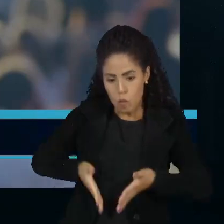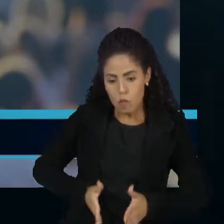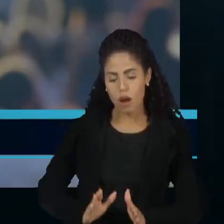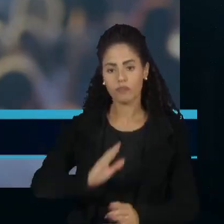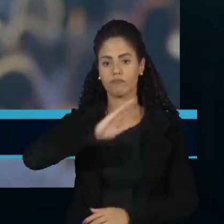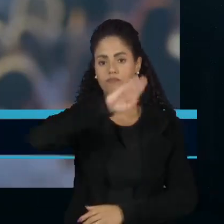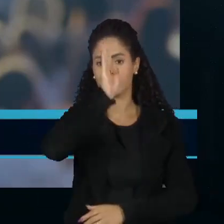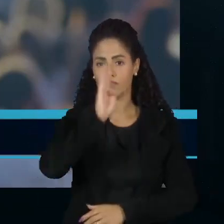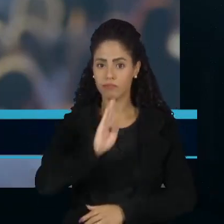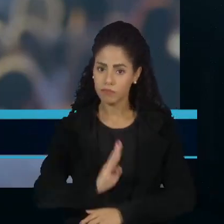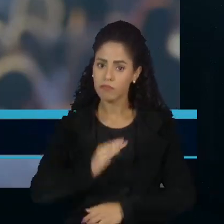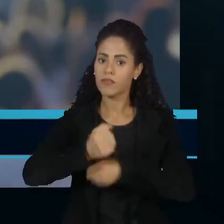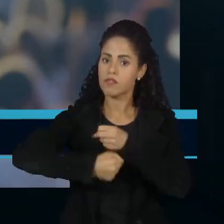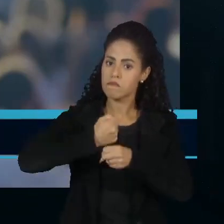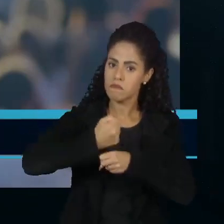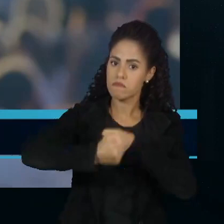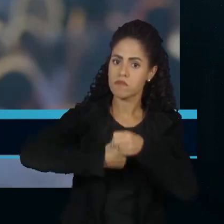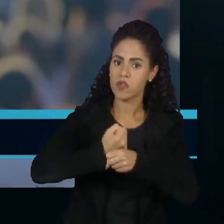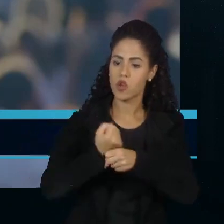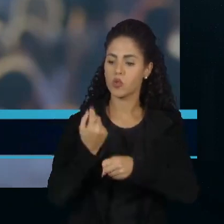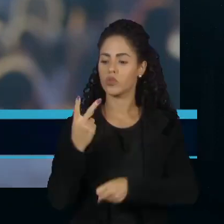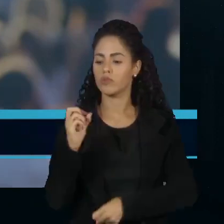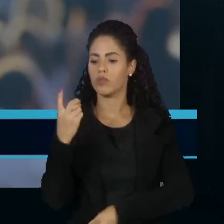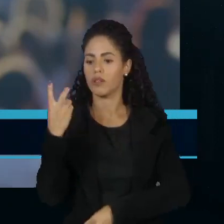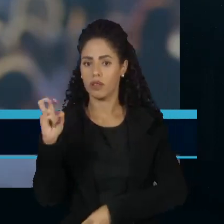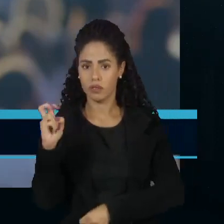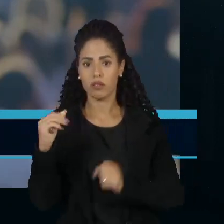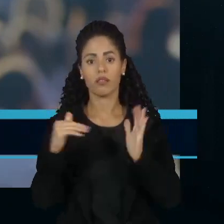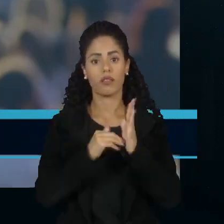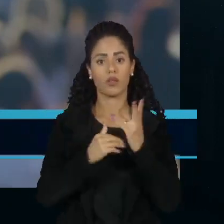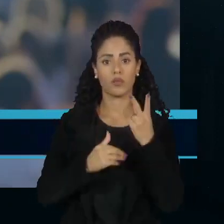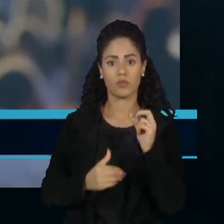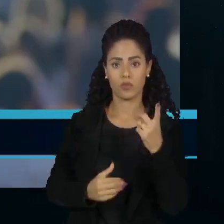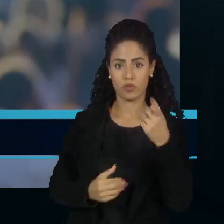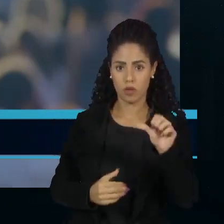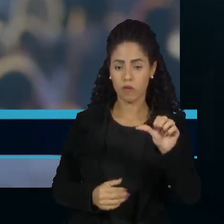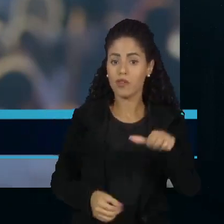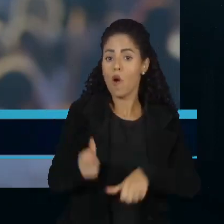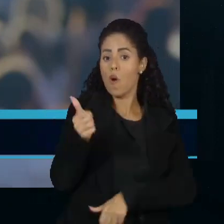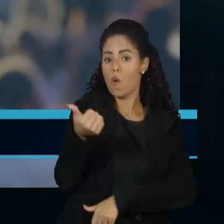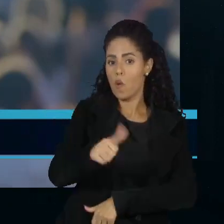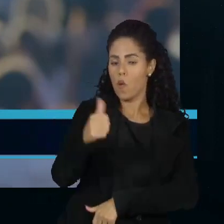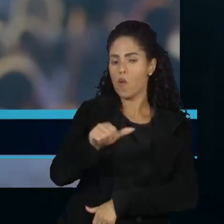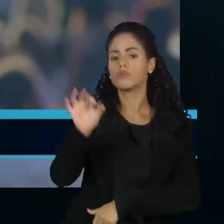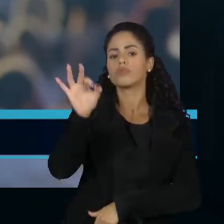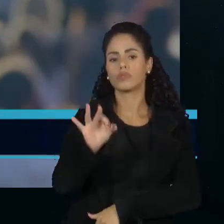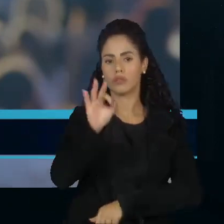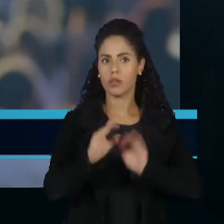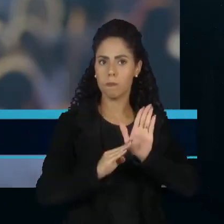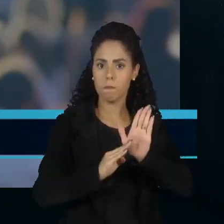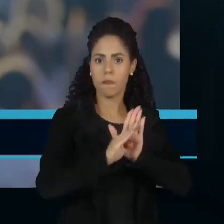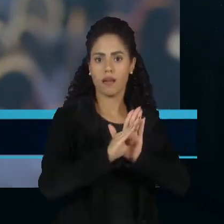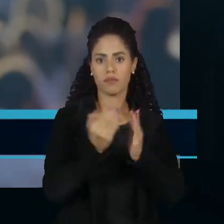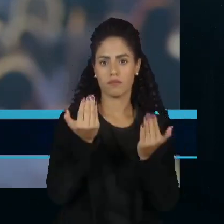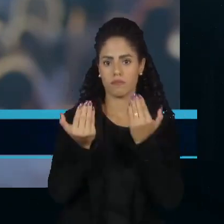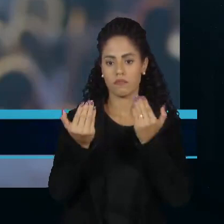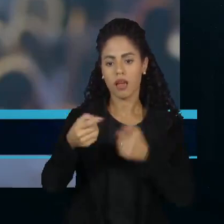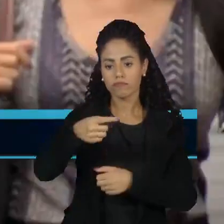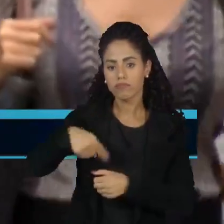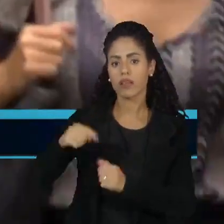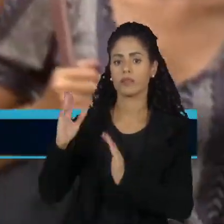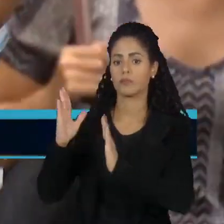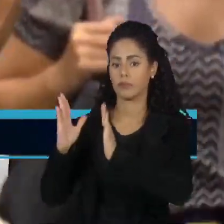nasceram anualmente entre 2015 e 2019 11% a mais do que o observado nesta rodada do